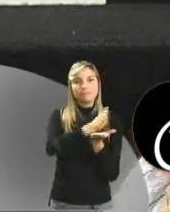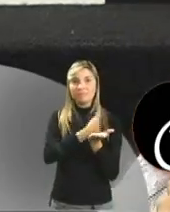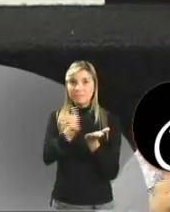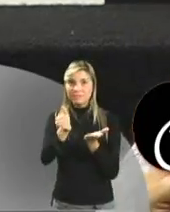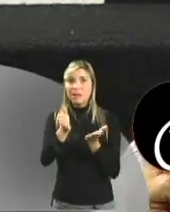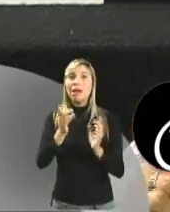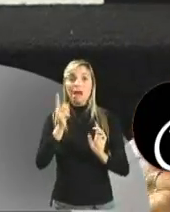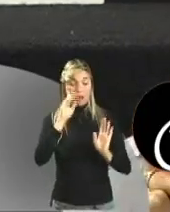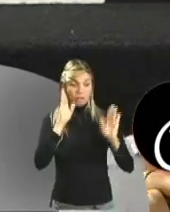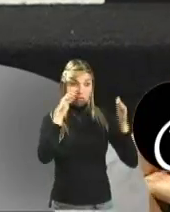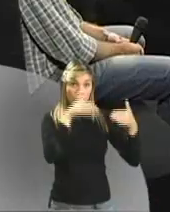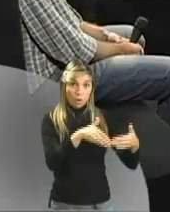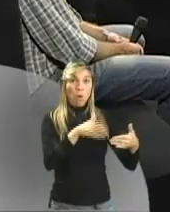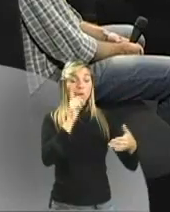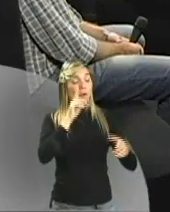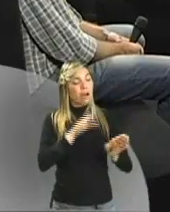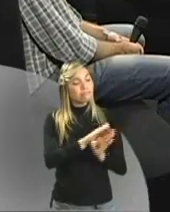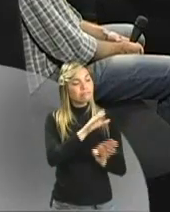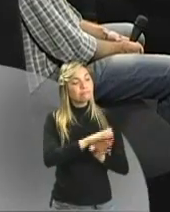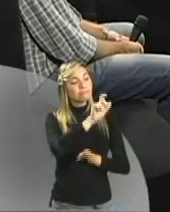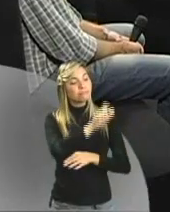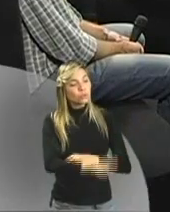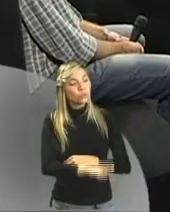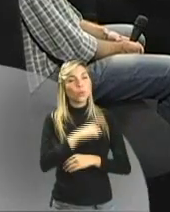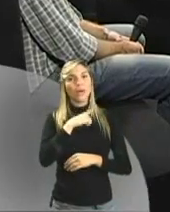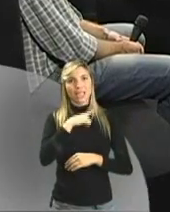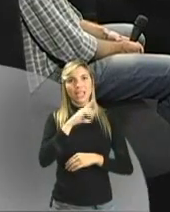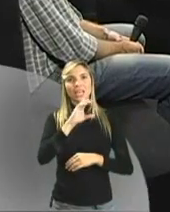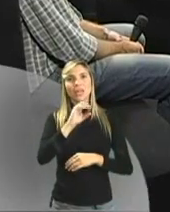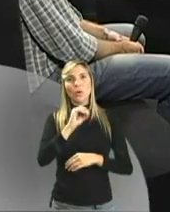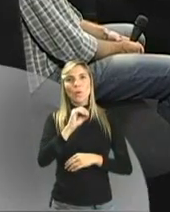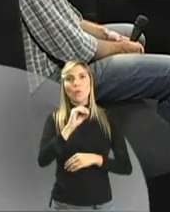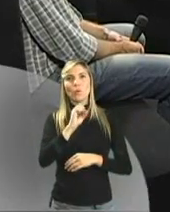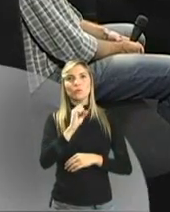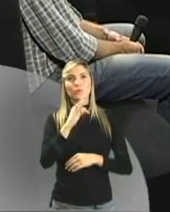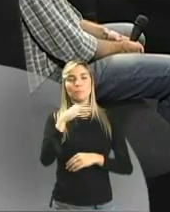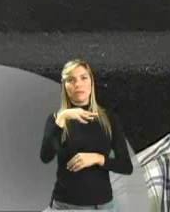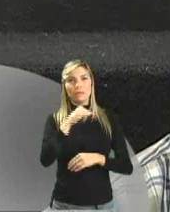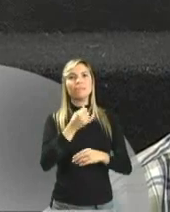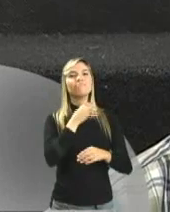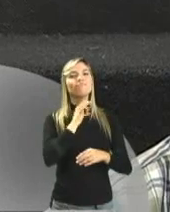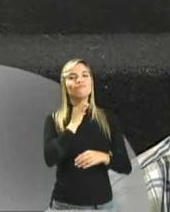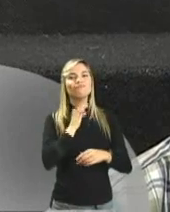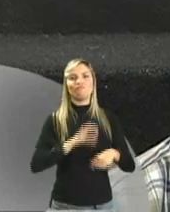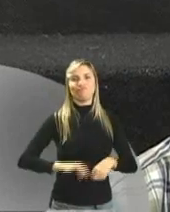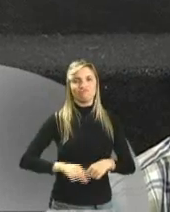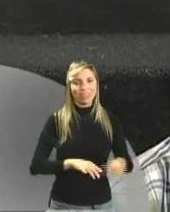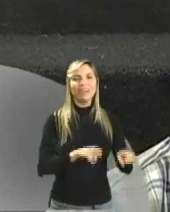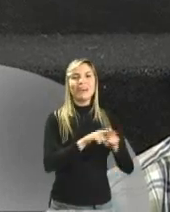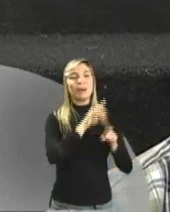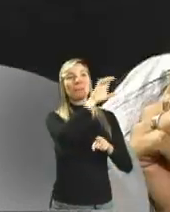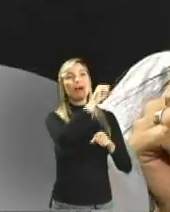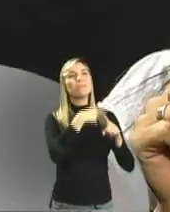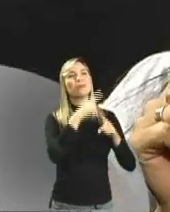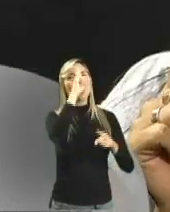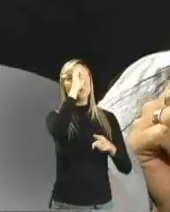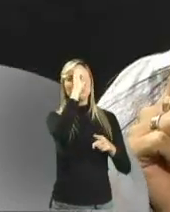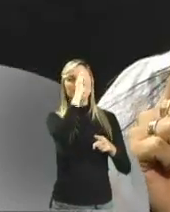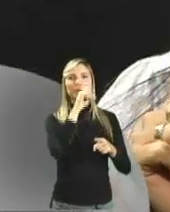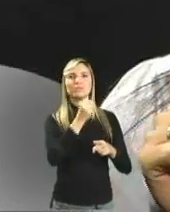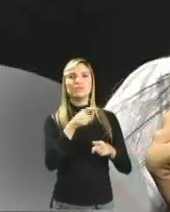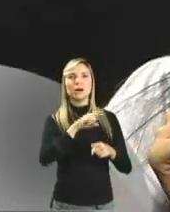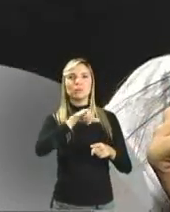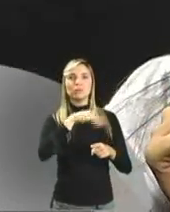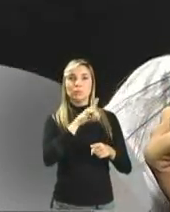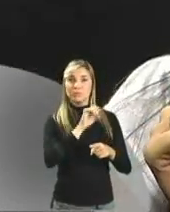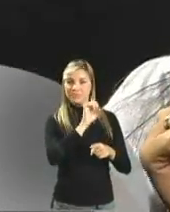que é a atenção ao estomizado, que a gente pega esses pacientes através da CEMUSA e do Hospital São João de Deus, que